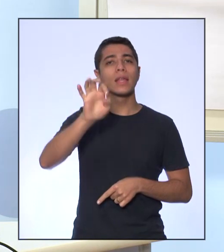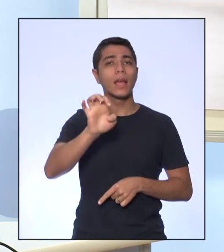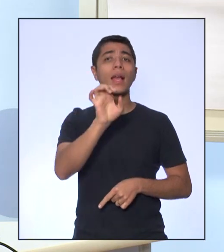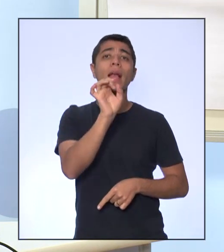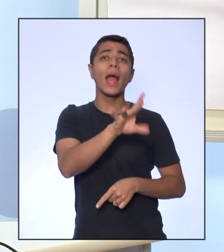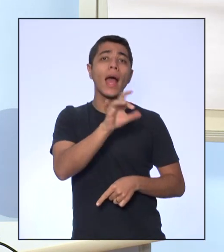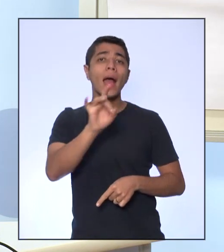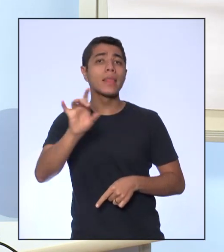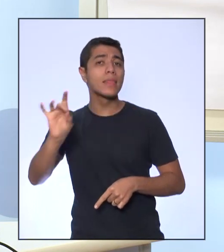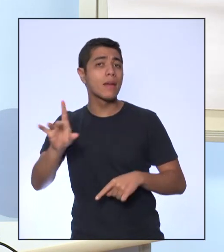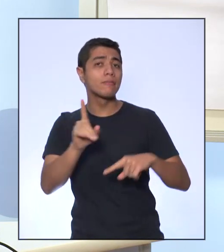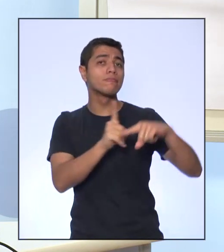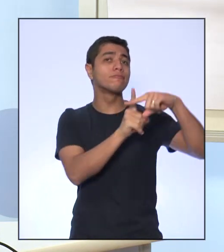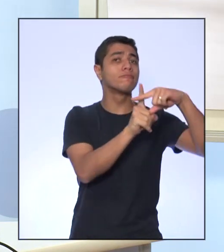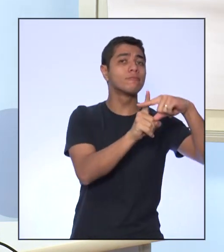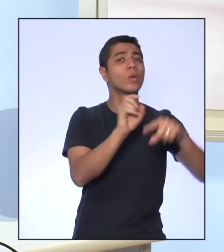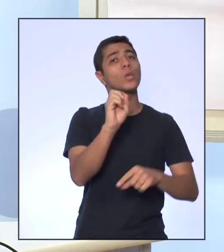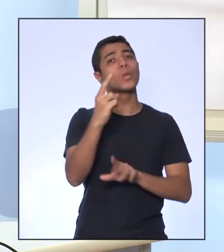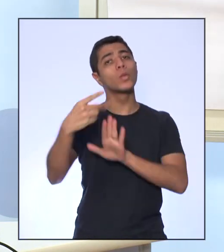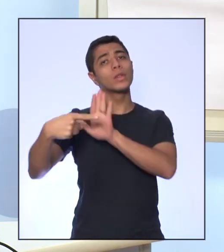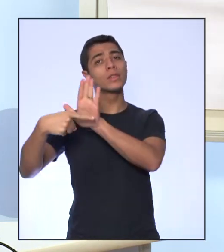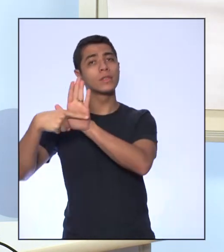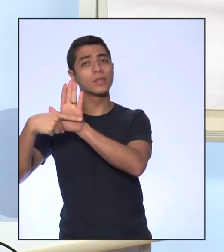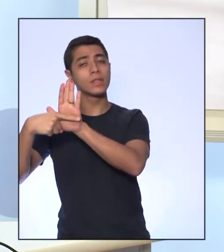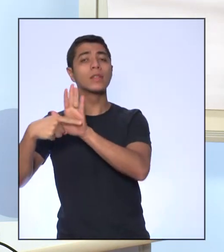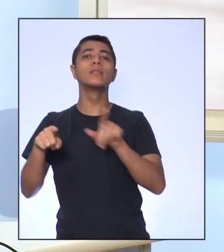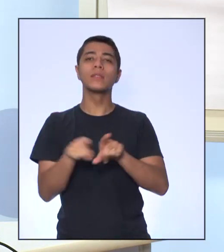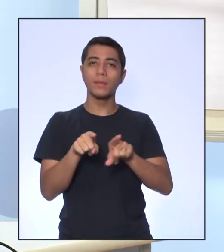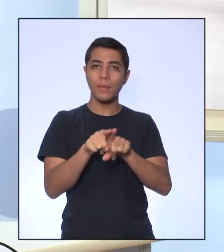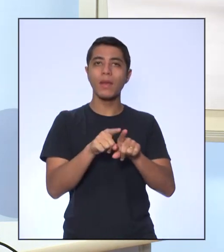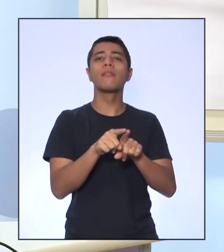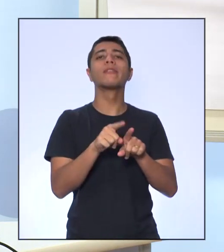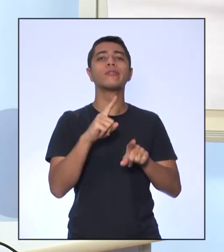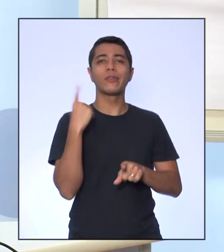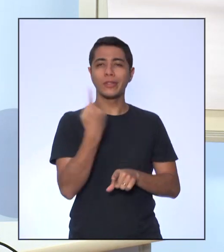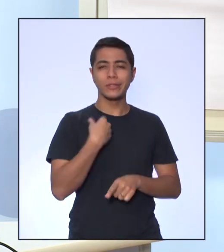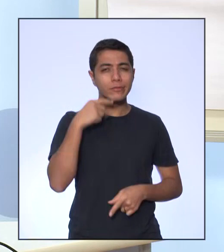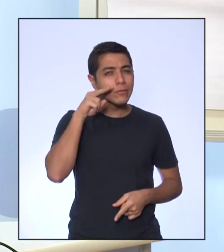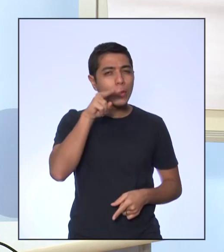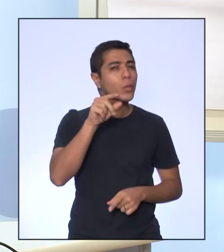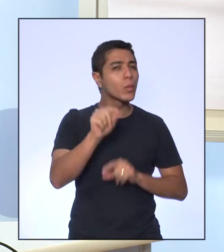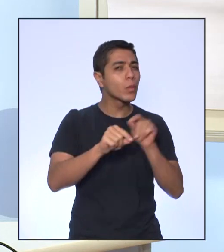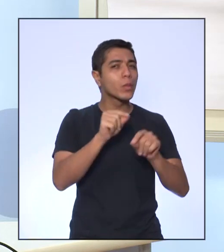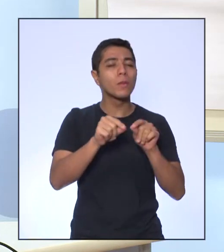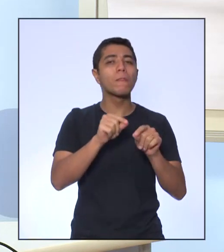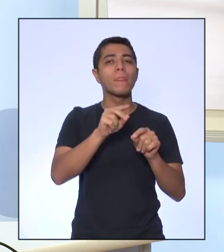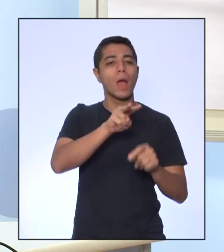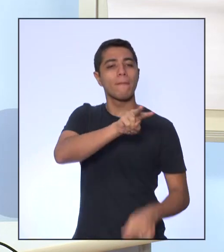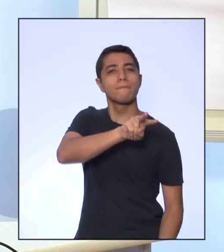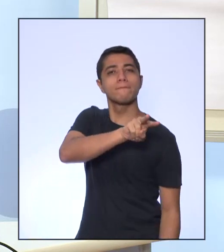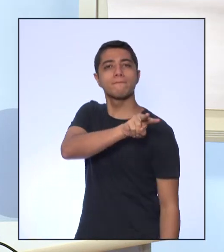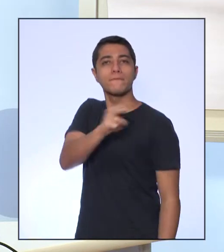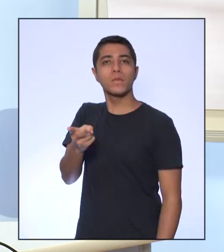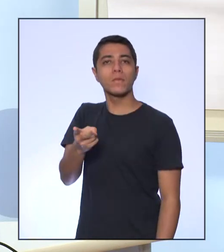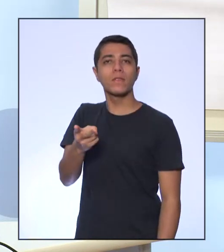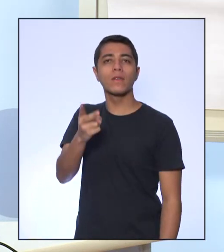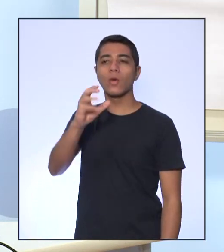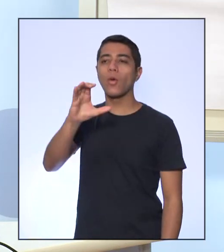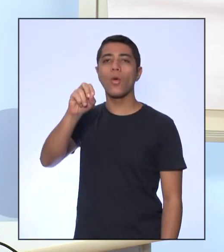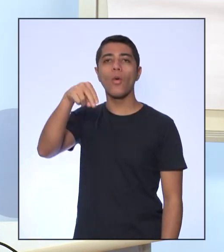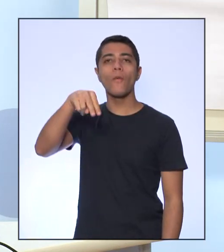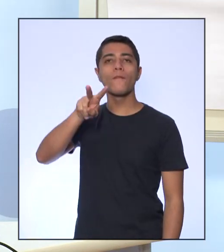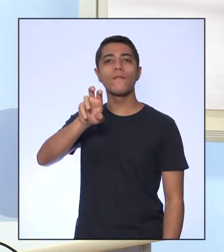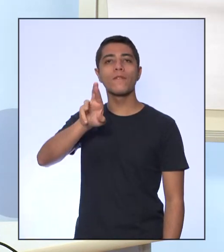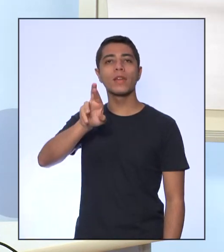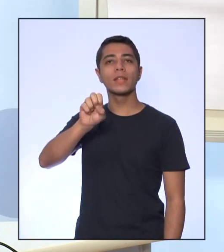funcionava e nós temos alguns valores inclusive a conversão não sei se vocês lembram a conversão do radiando para o grau e o